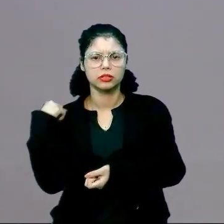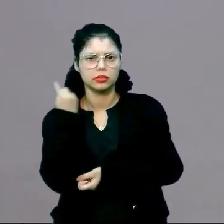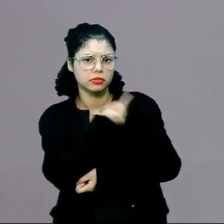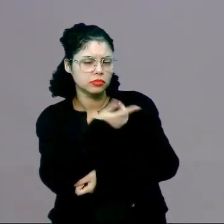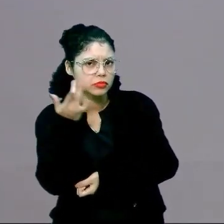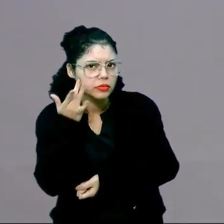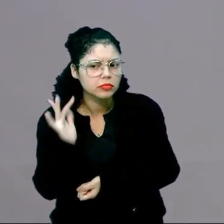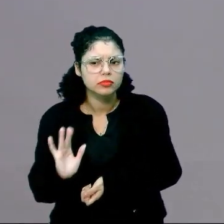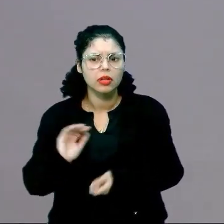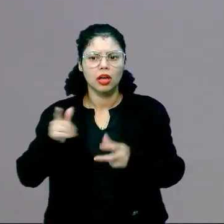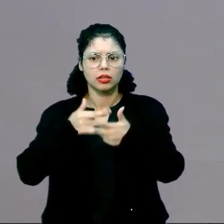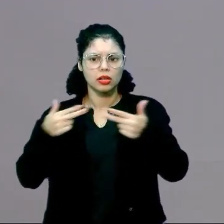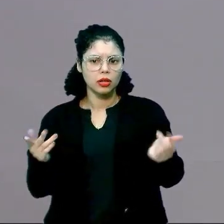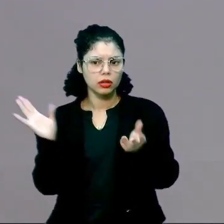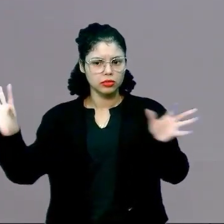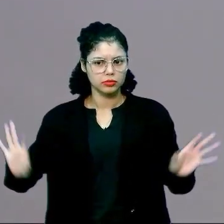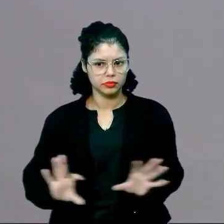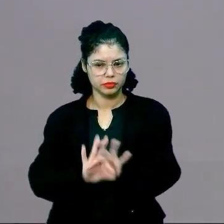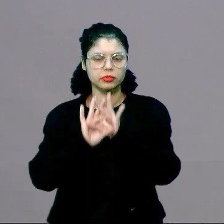falar mais as coisas